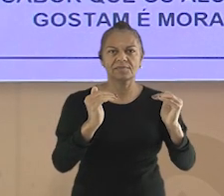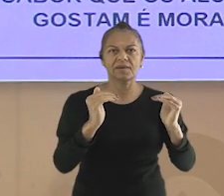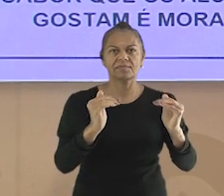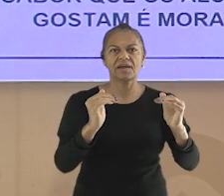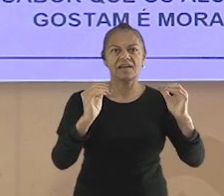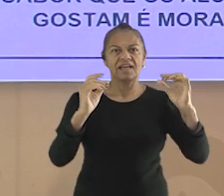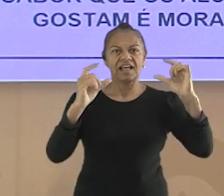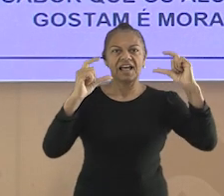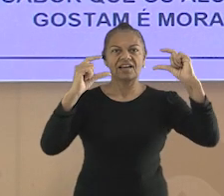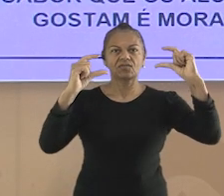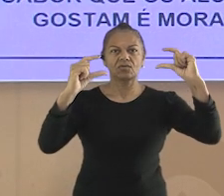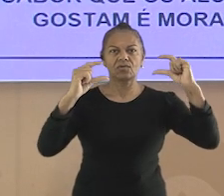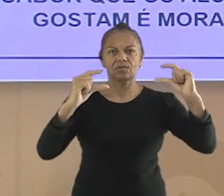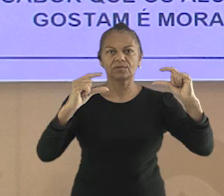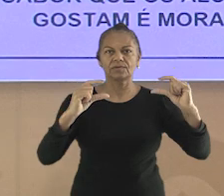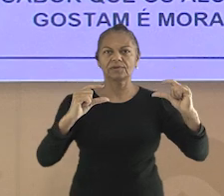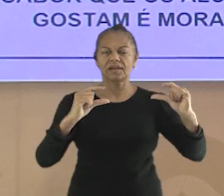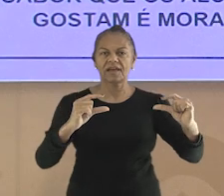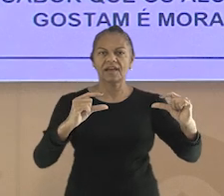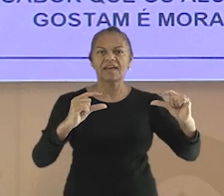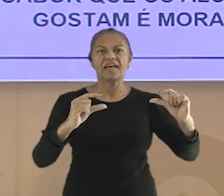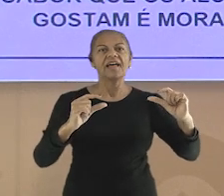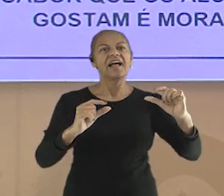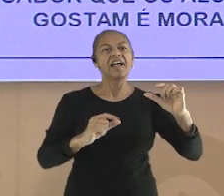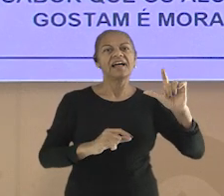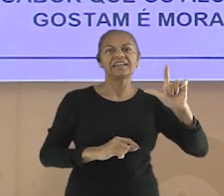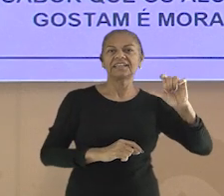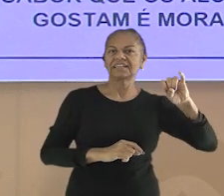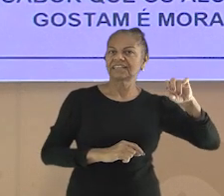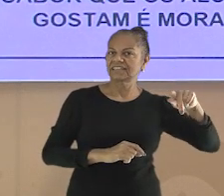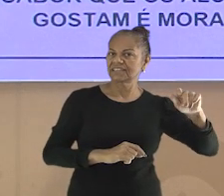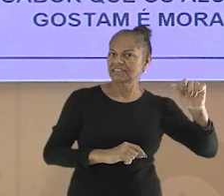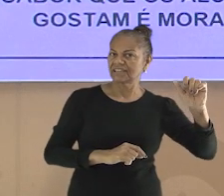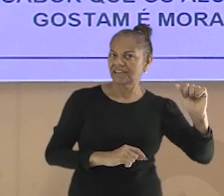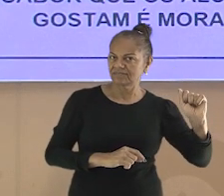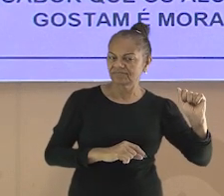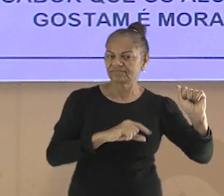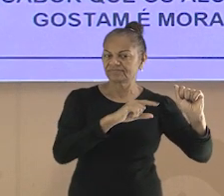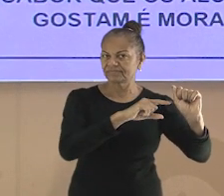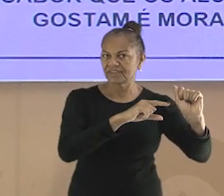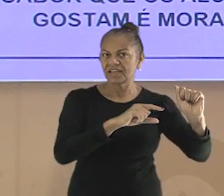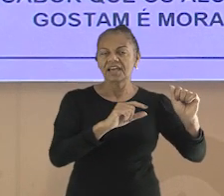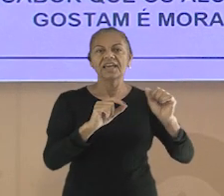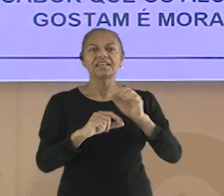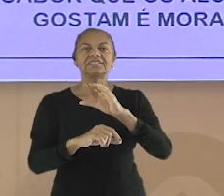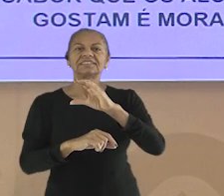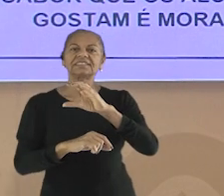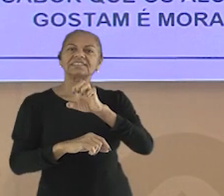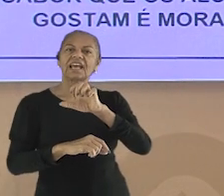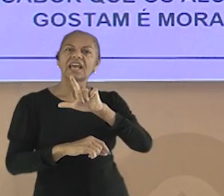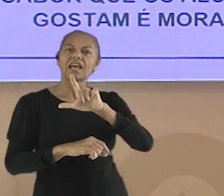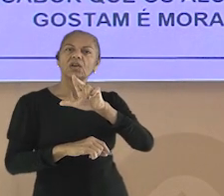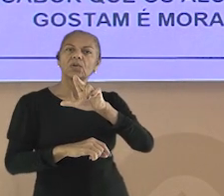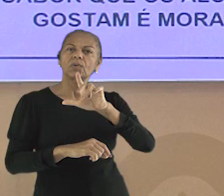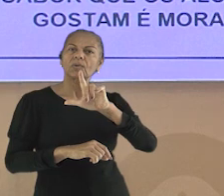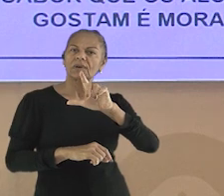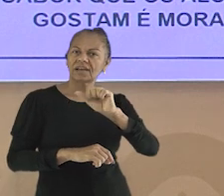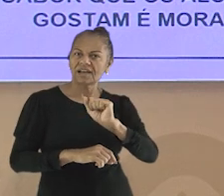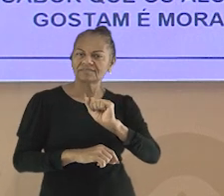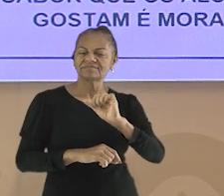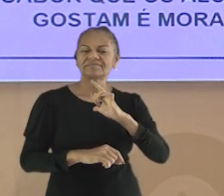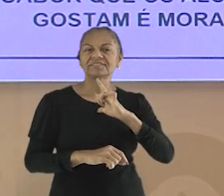e colunas forem necessárias para representar as informações que precisamos. Por exemplo, na tabela do